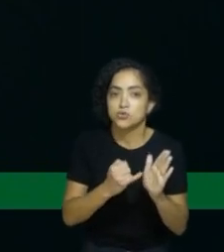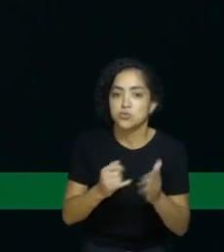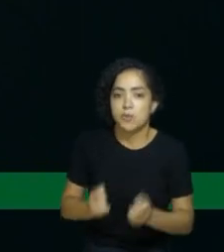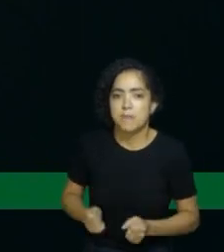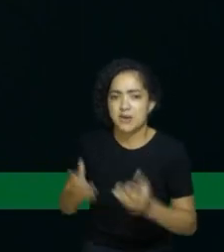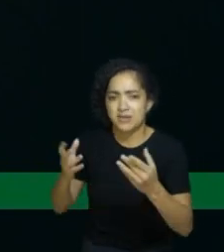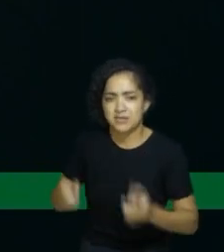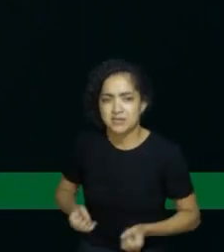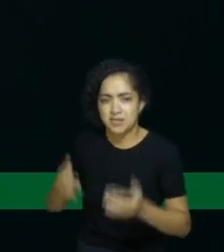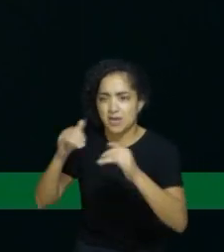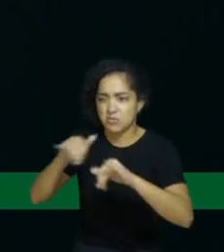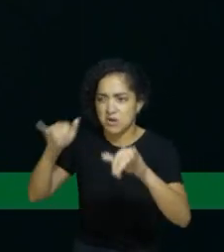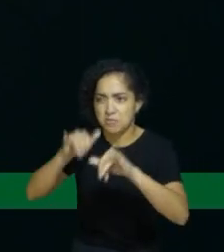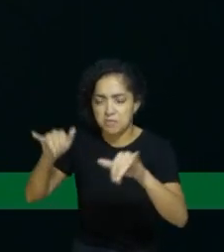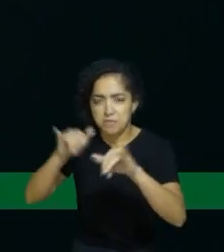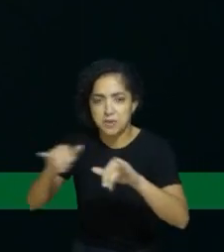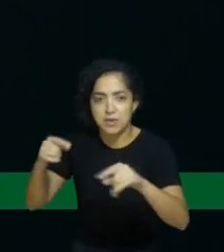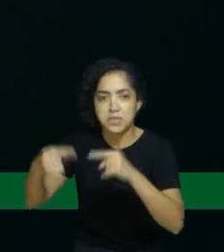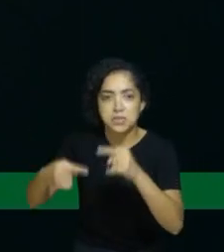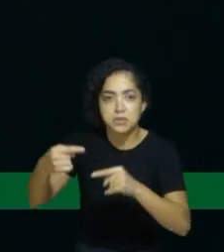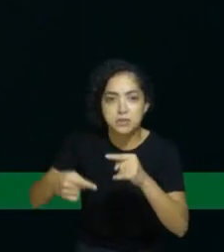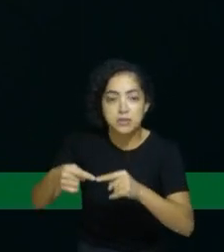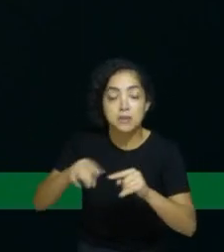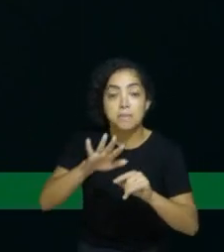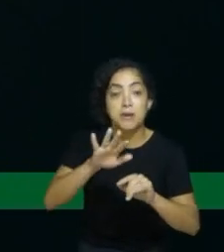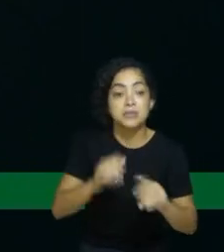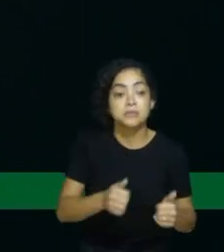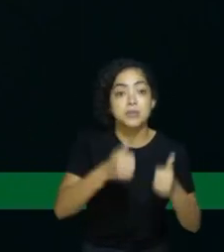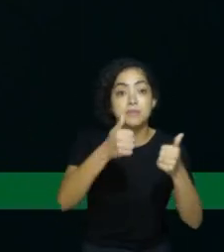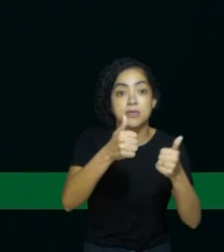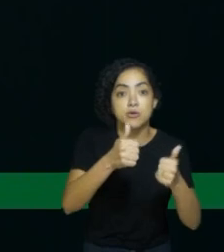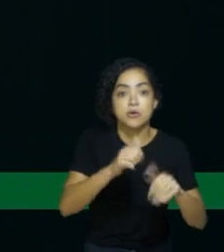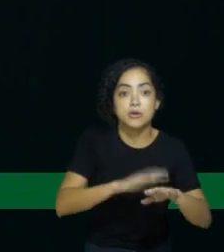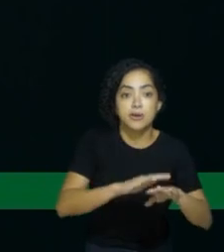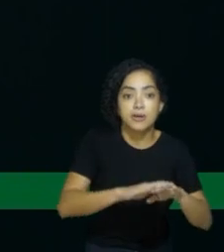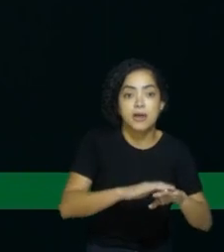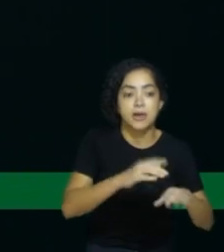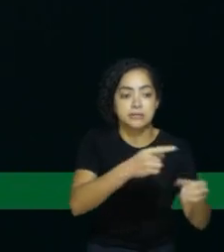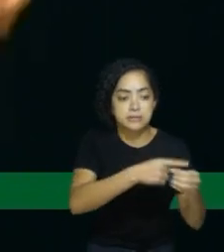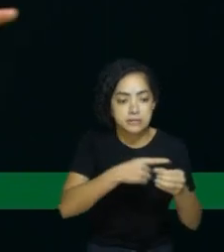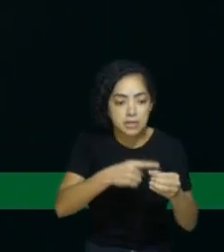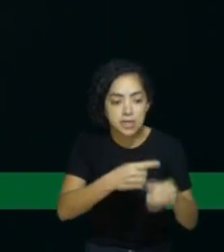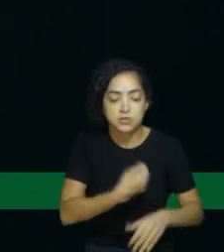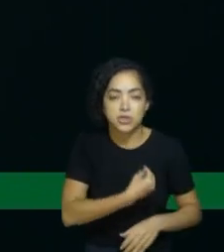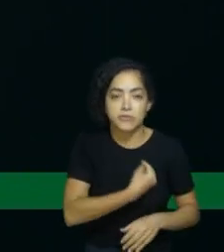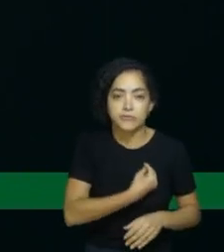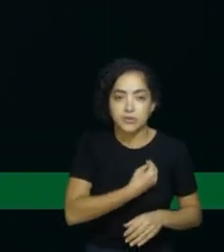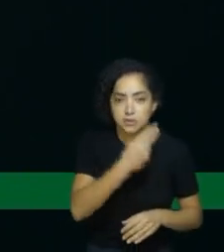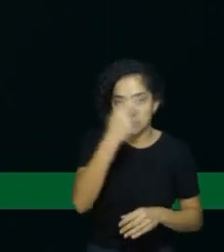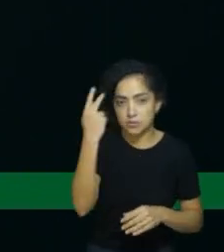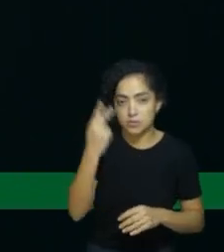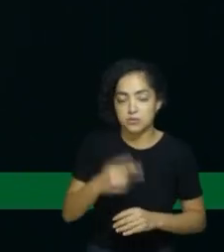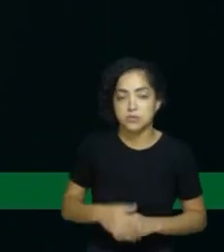com campanhas eleitorais e sim para melhorar cidades melhorar as vid das pessoas muito obrigado